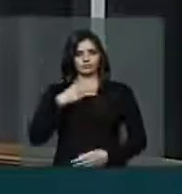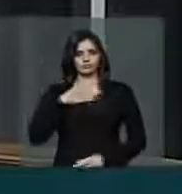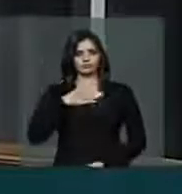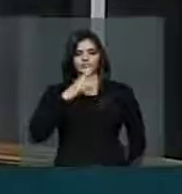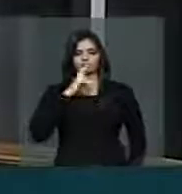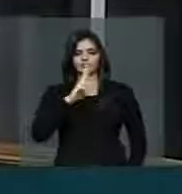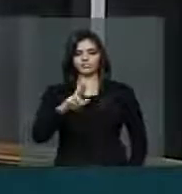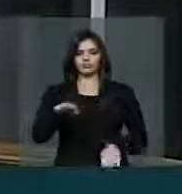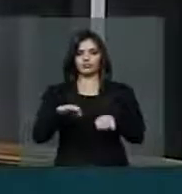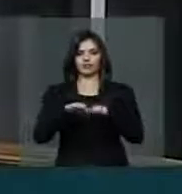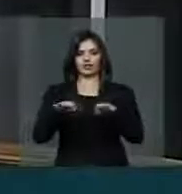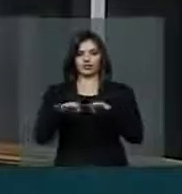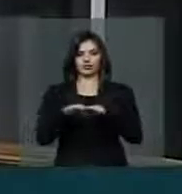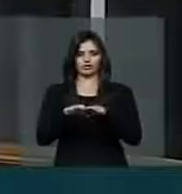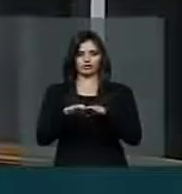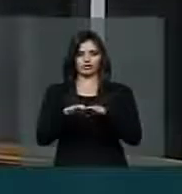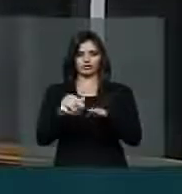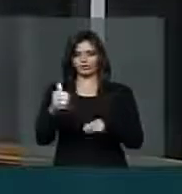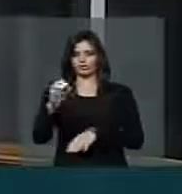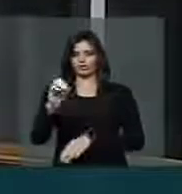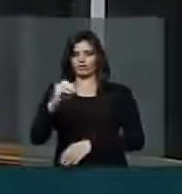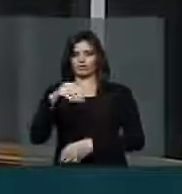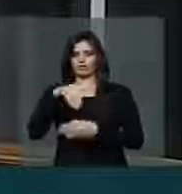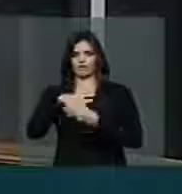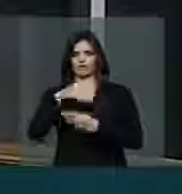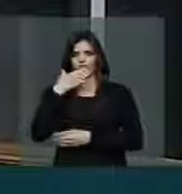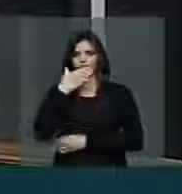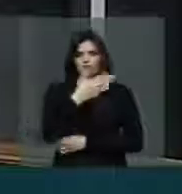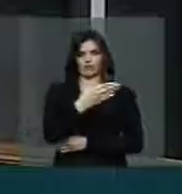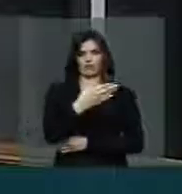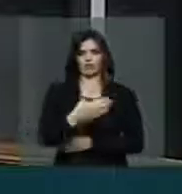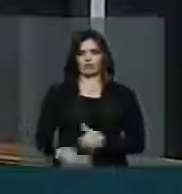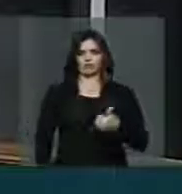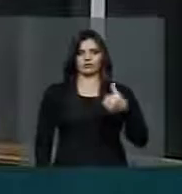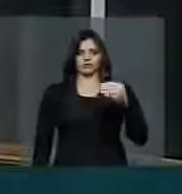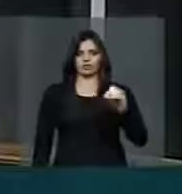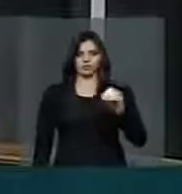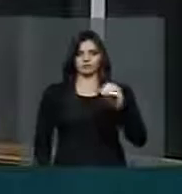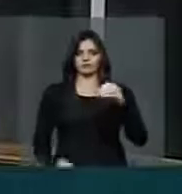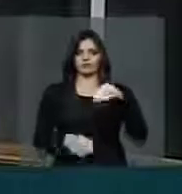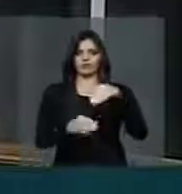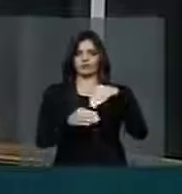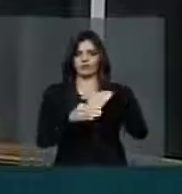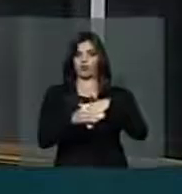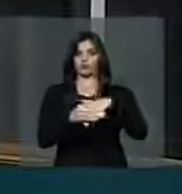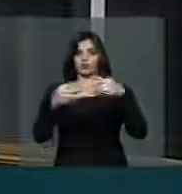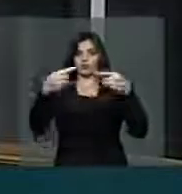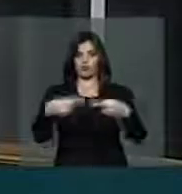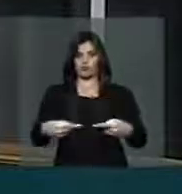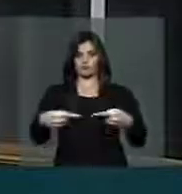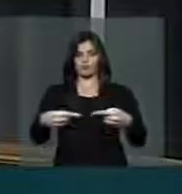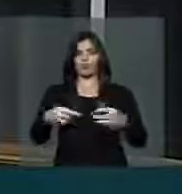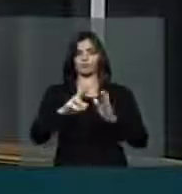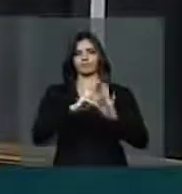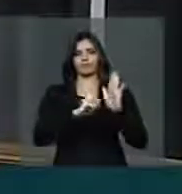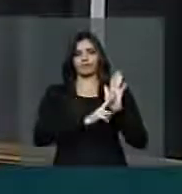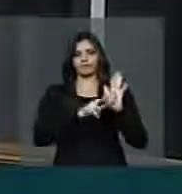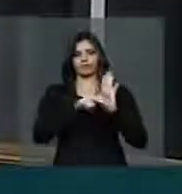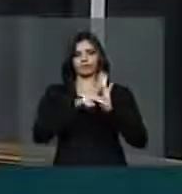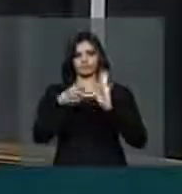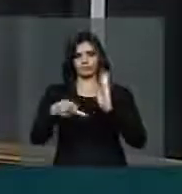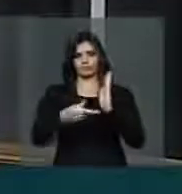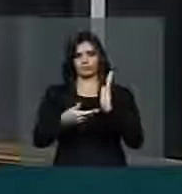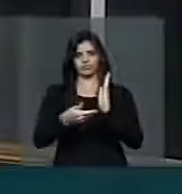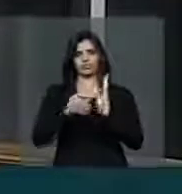ficou empatado em 10 votos favoráveis e outros 10 contra. Diz o regimento interno que,